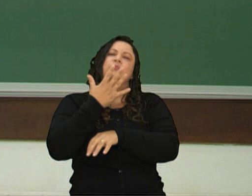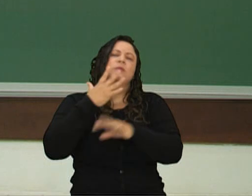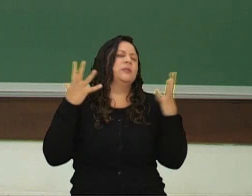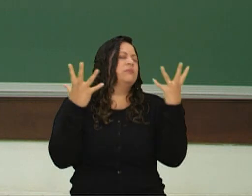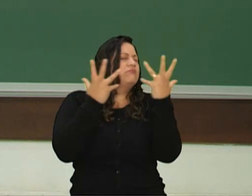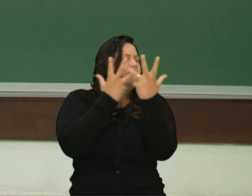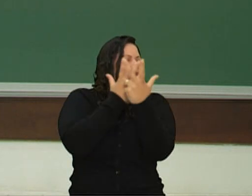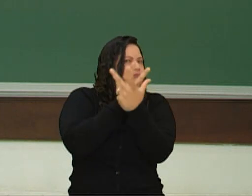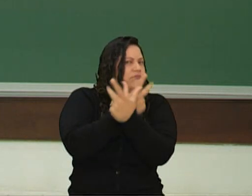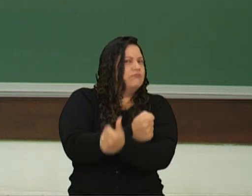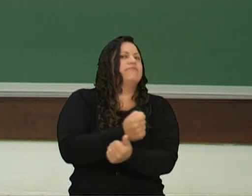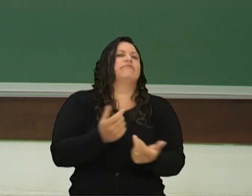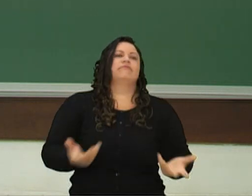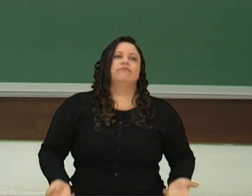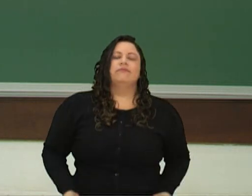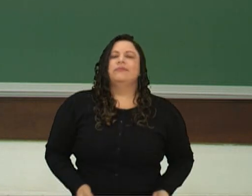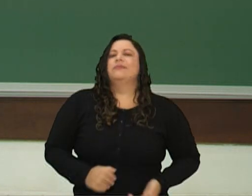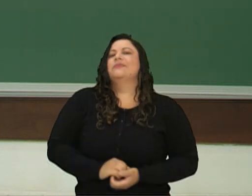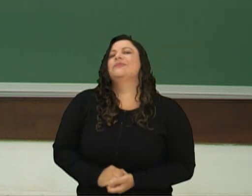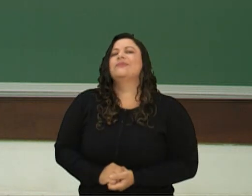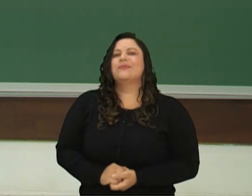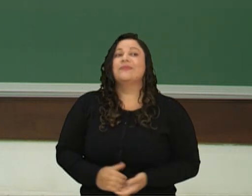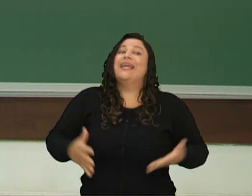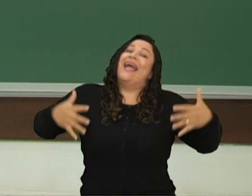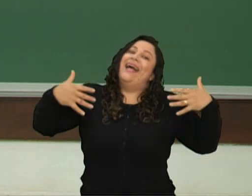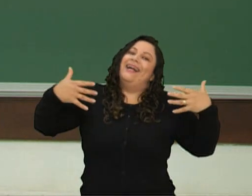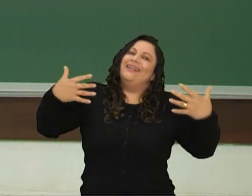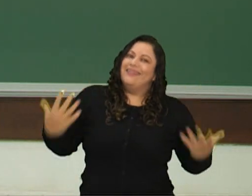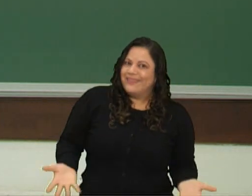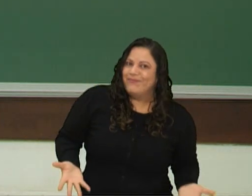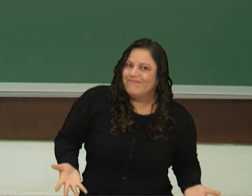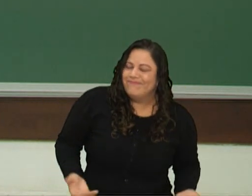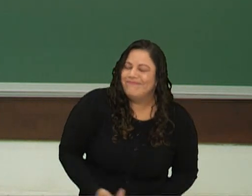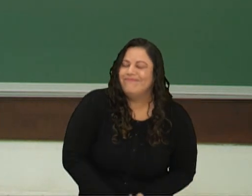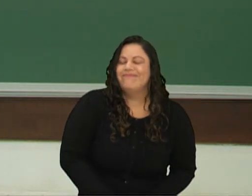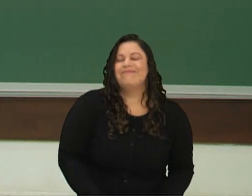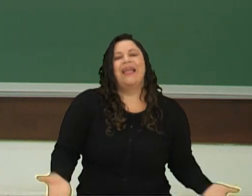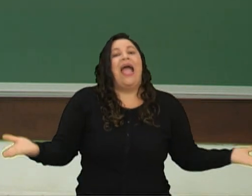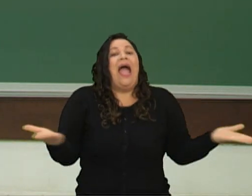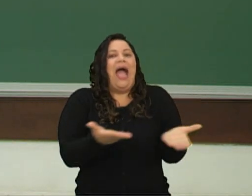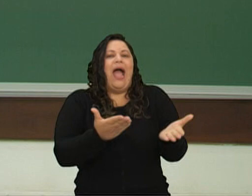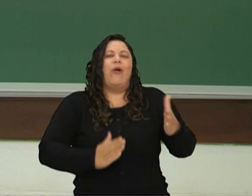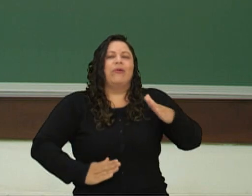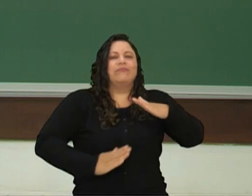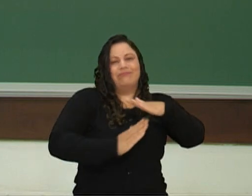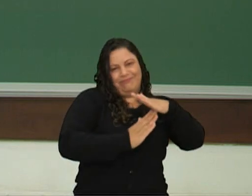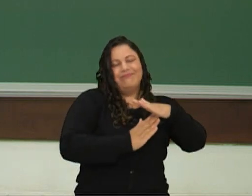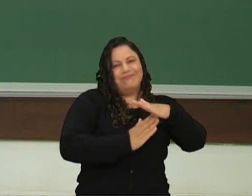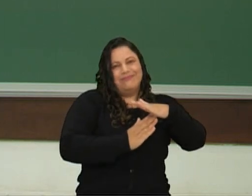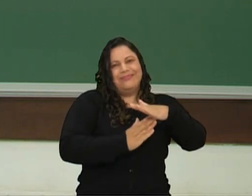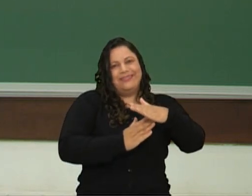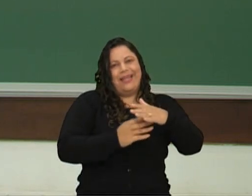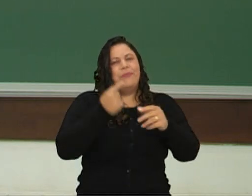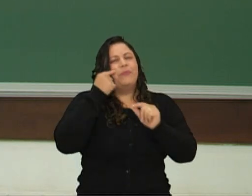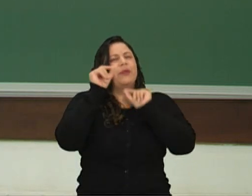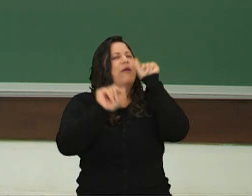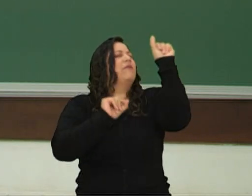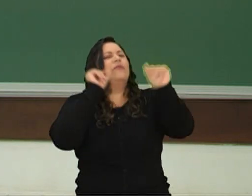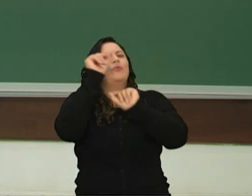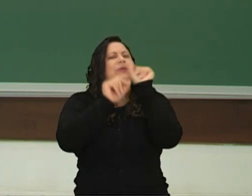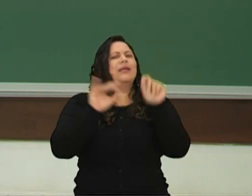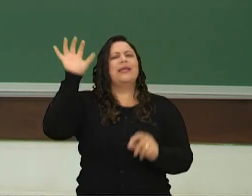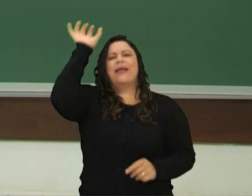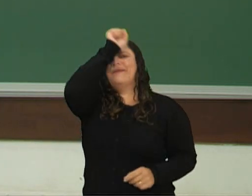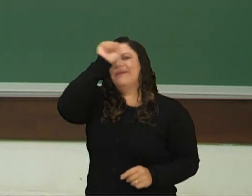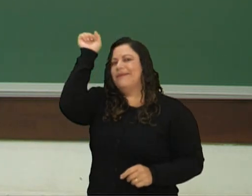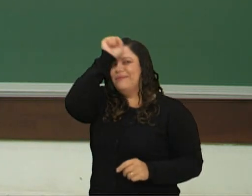bonitos. Bem, então, vamos dar aquele break, uma paradinha para ver o que a gente